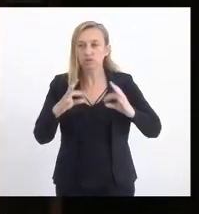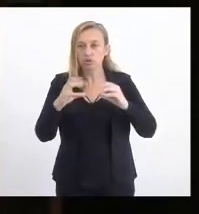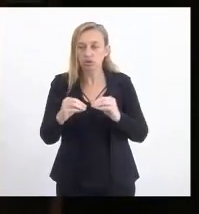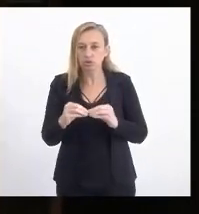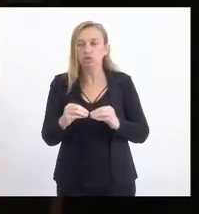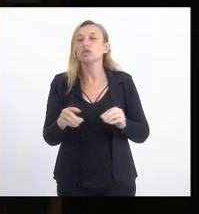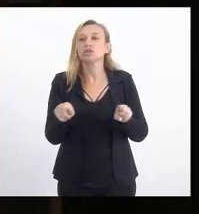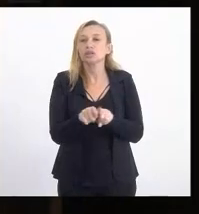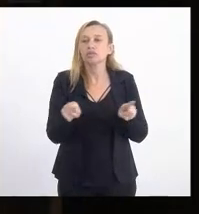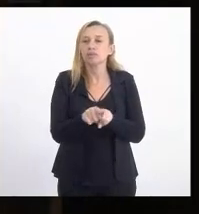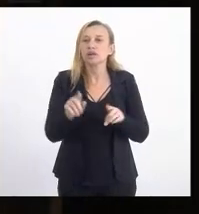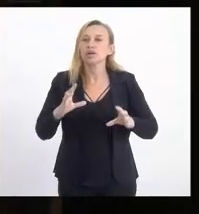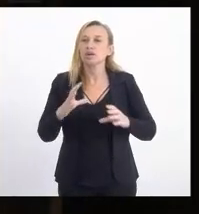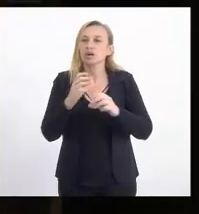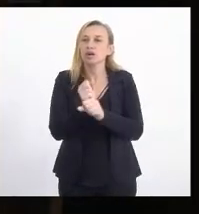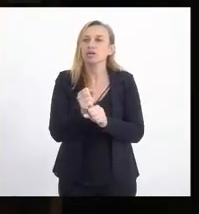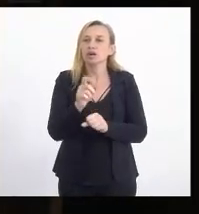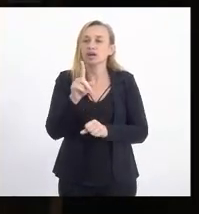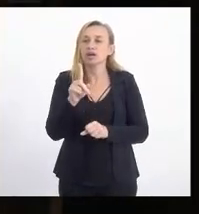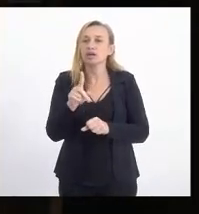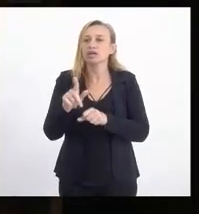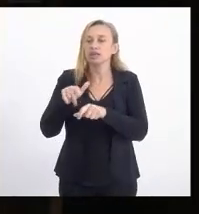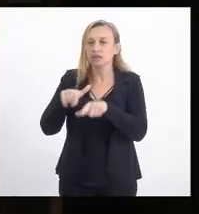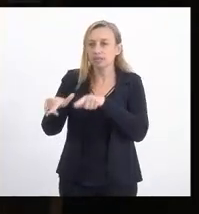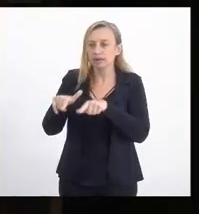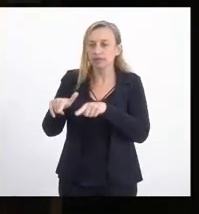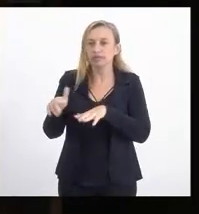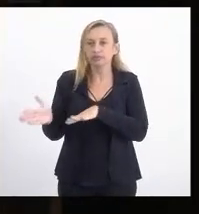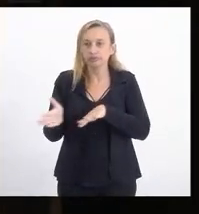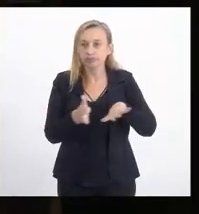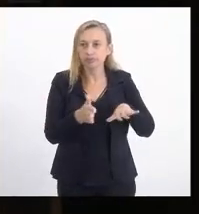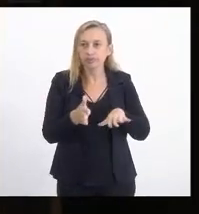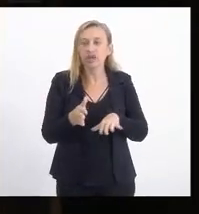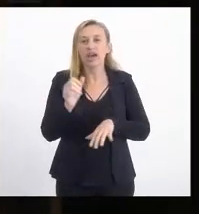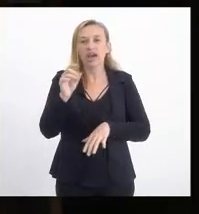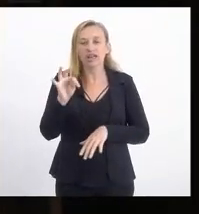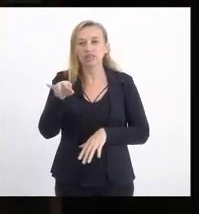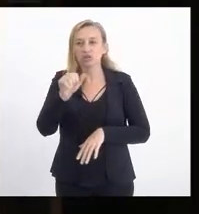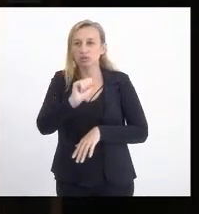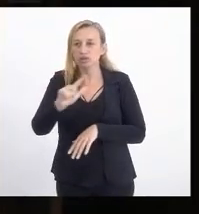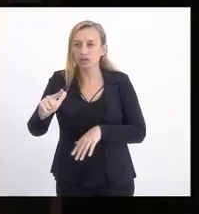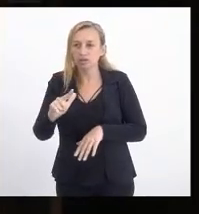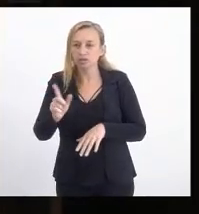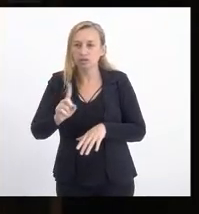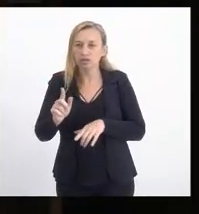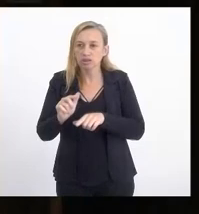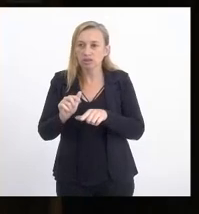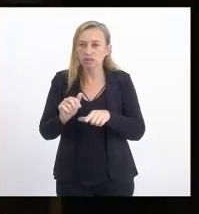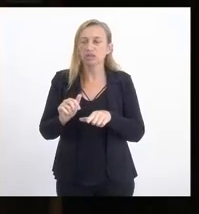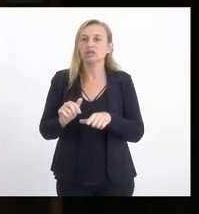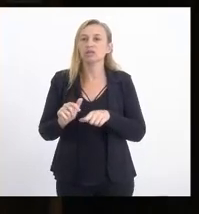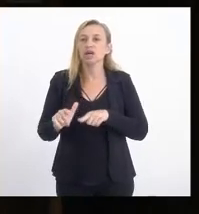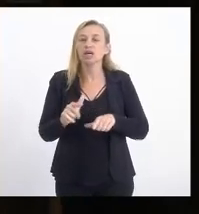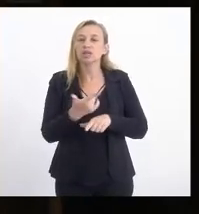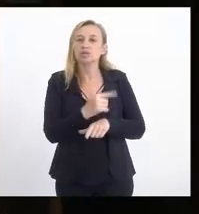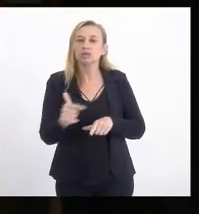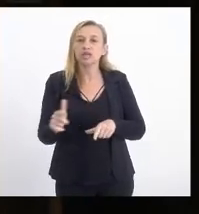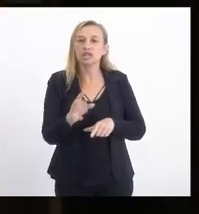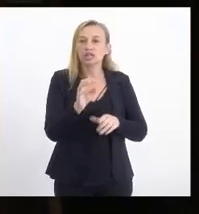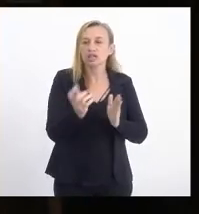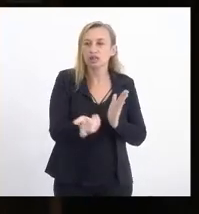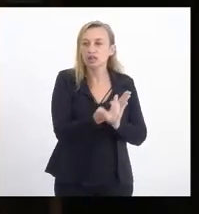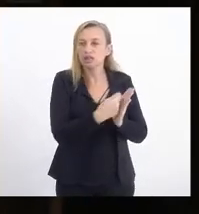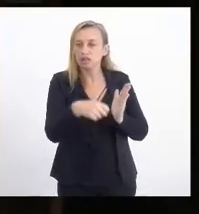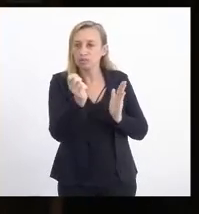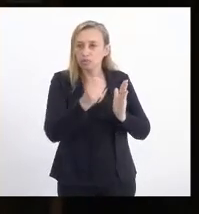é calculado o adicional de inatividade esse adicional de inatividade ele não tem tributação para fingir